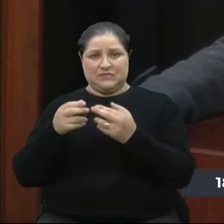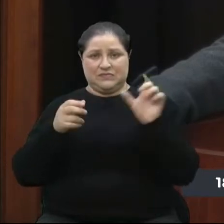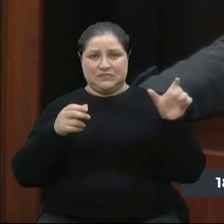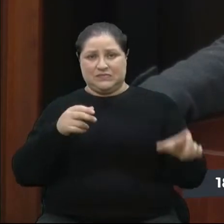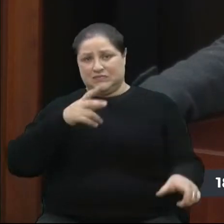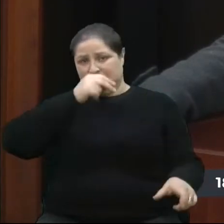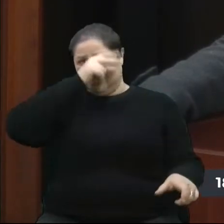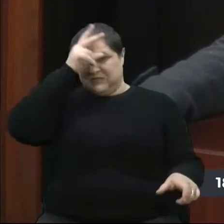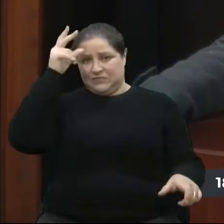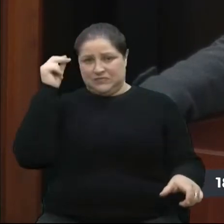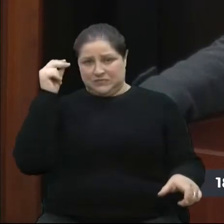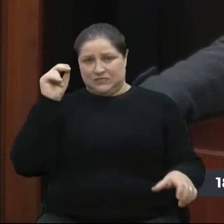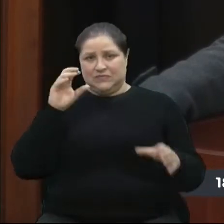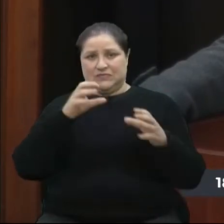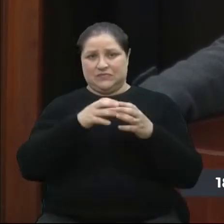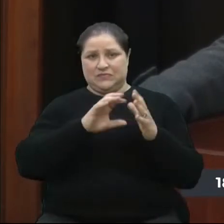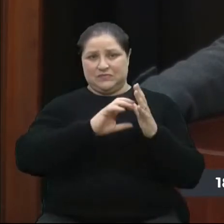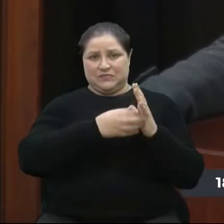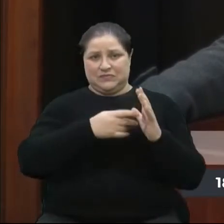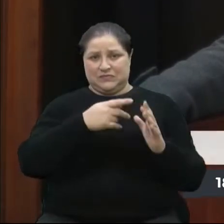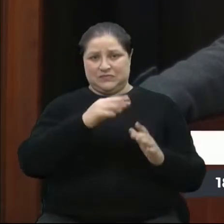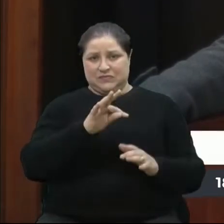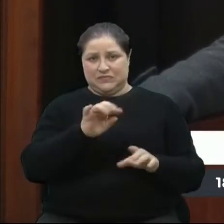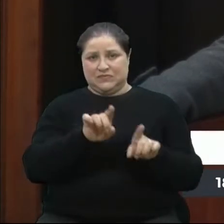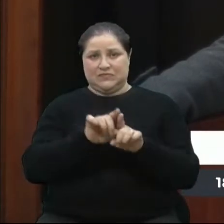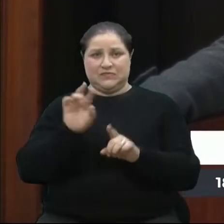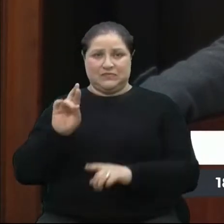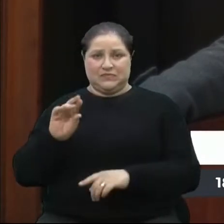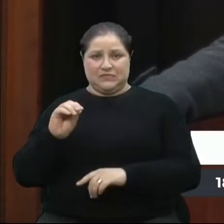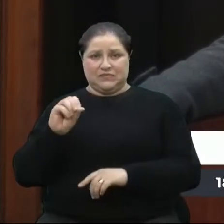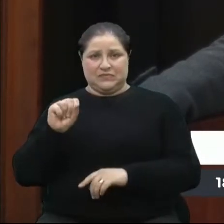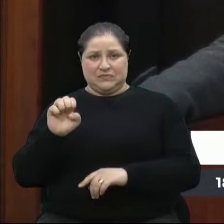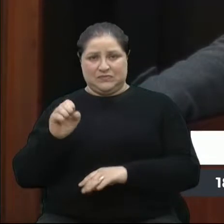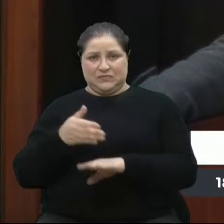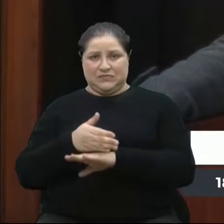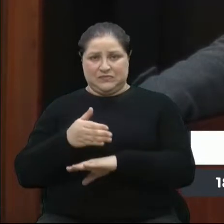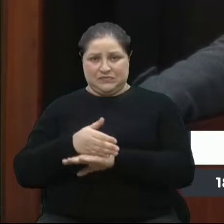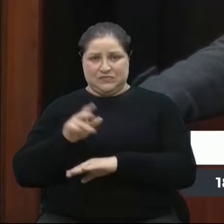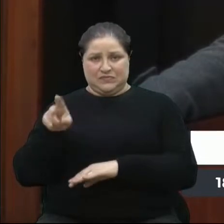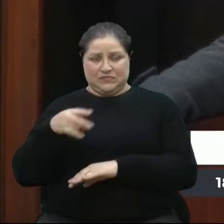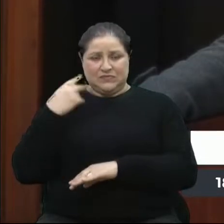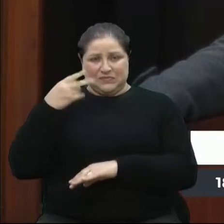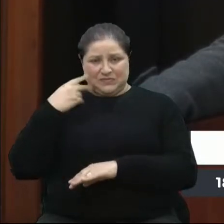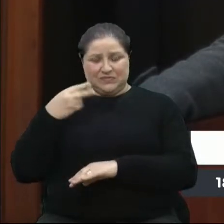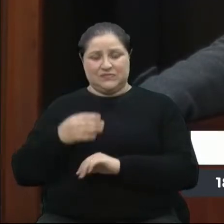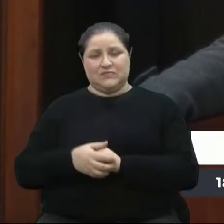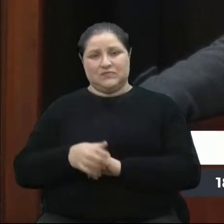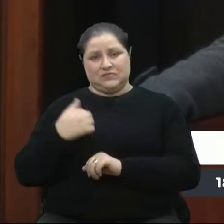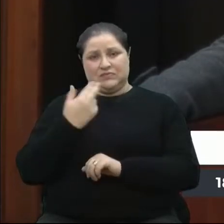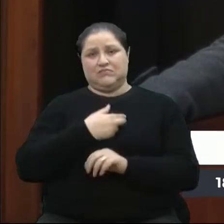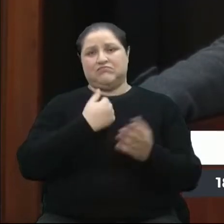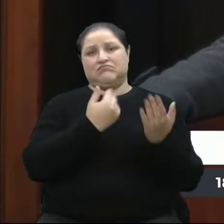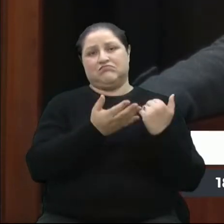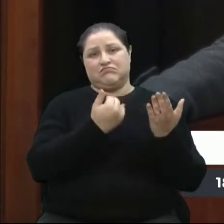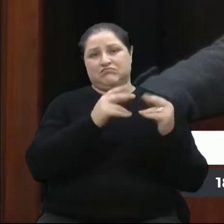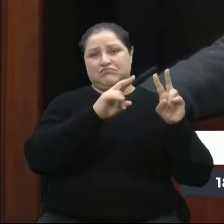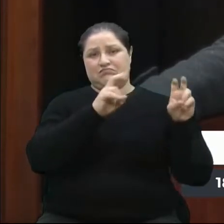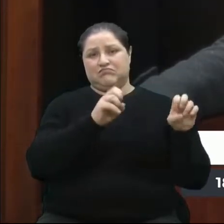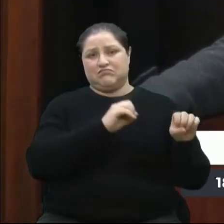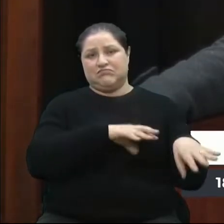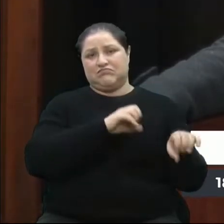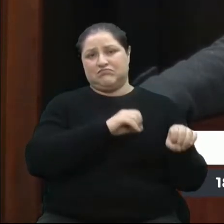prefeito, bancada do PT, a vereadora Rose também participou, e tratamos sobre o tema da